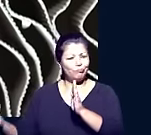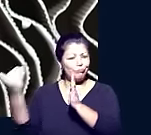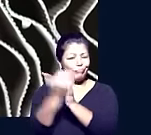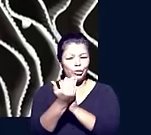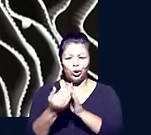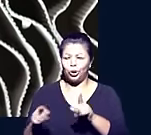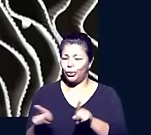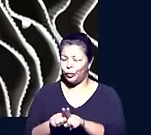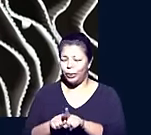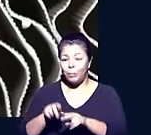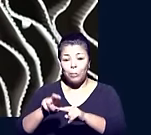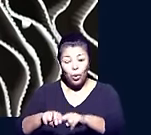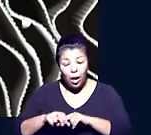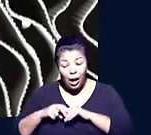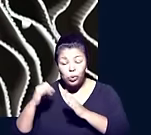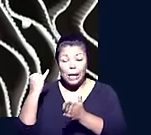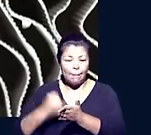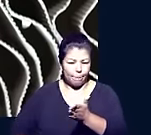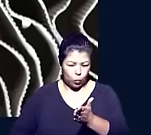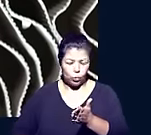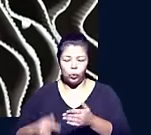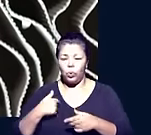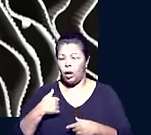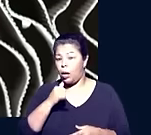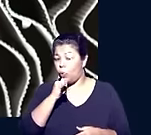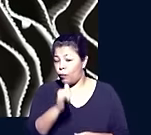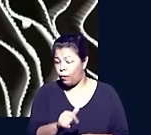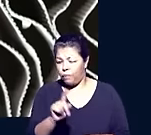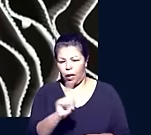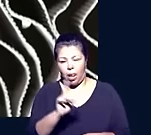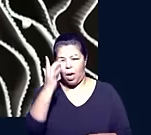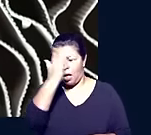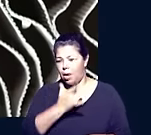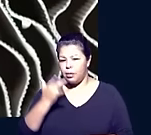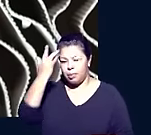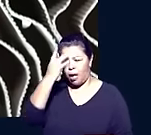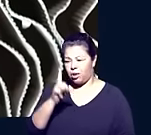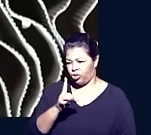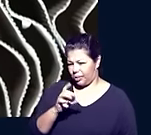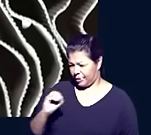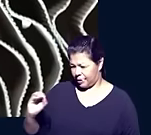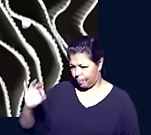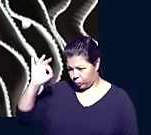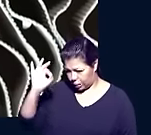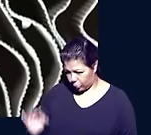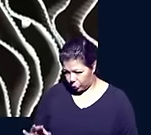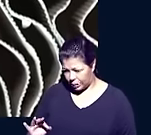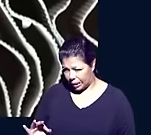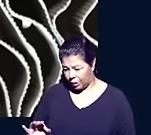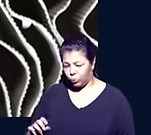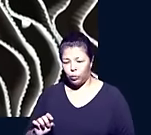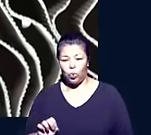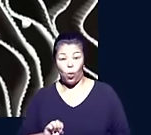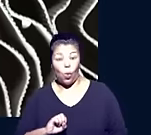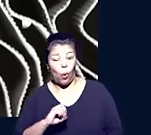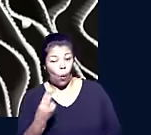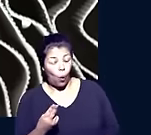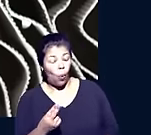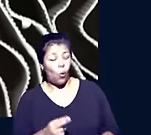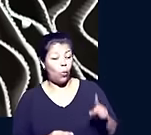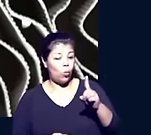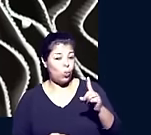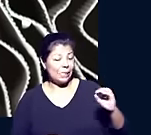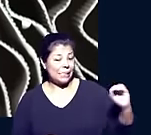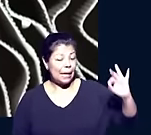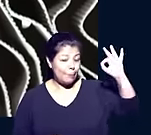em cima dessa situação então eu não digo que o ministro hadad está 100% certo e nem digo que ele está 100% errado é uma possibilidade Clara de um julgamento que houve no